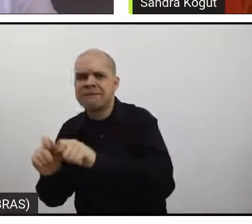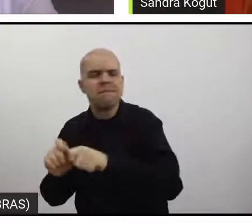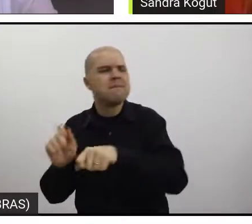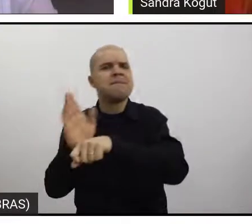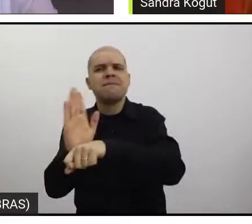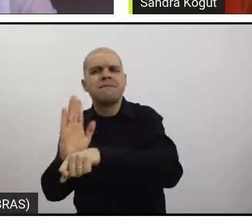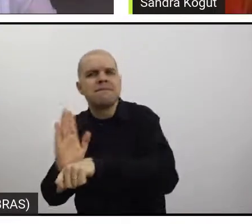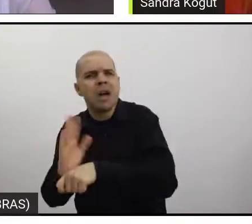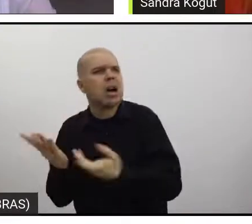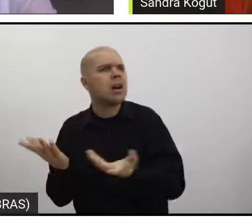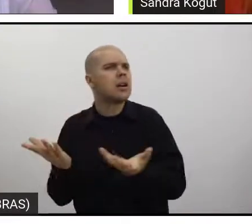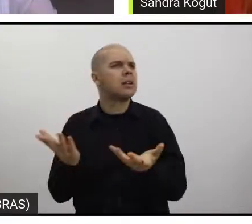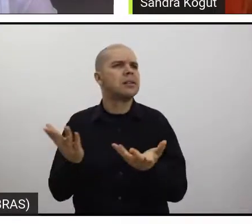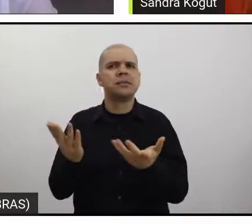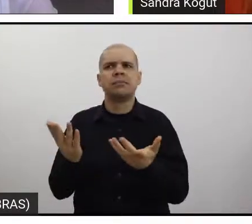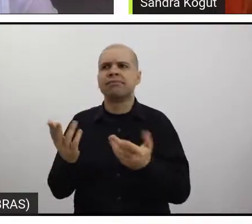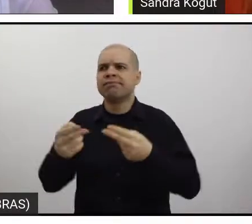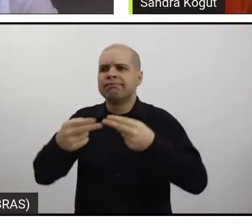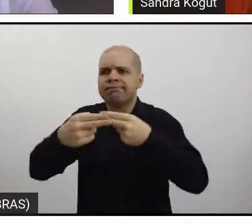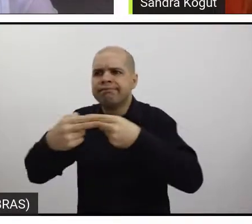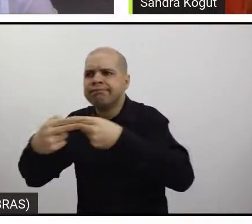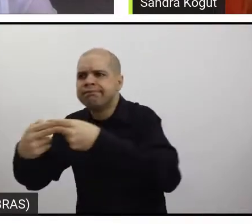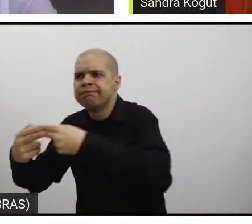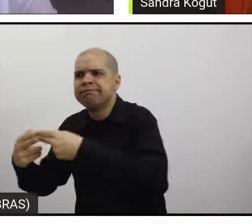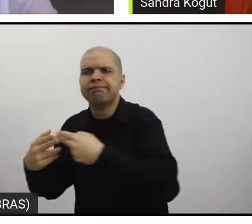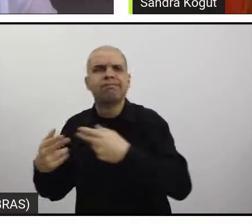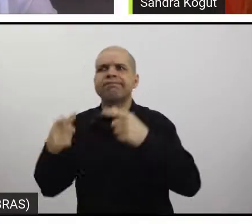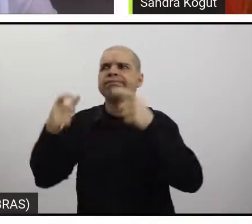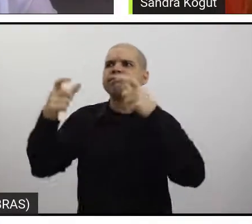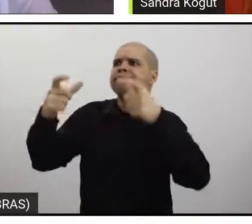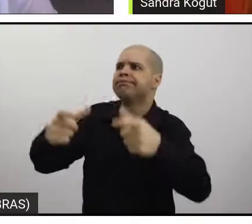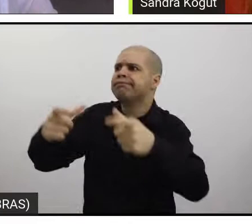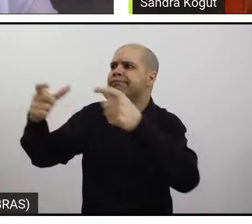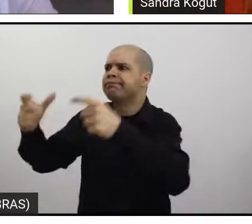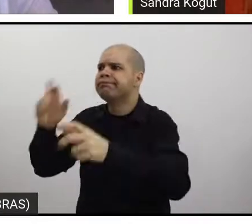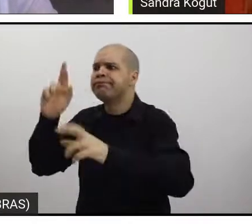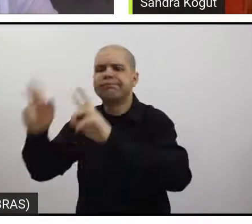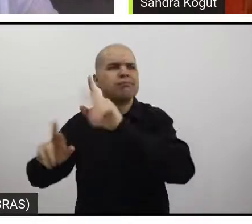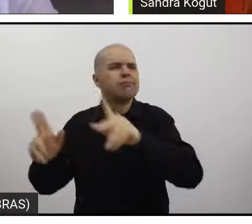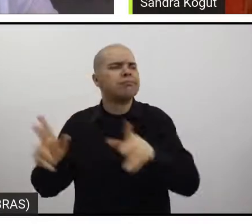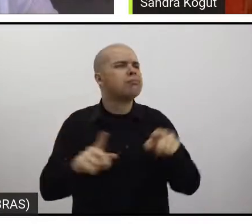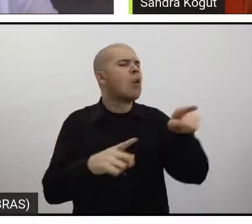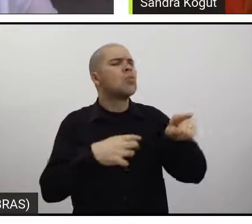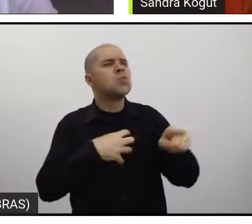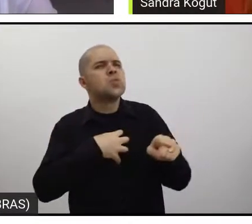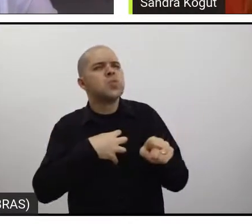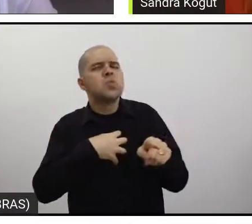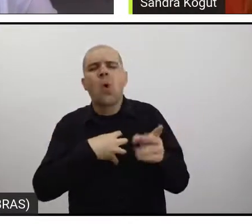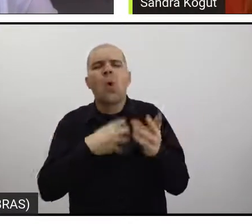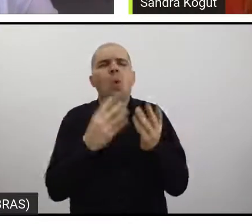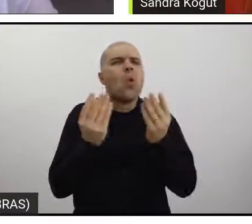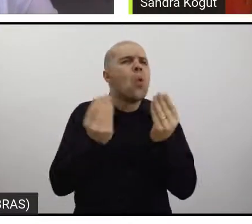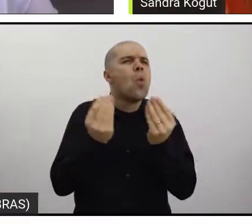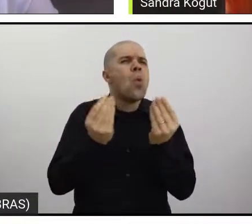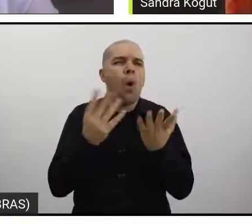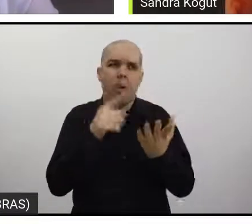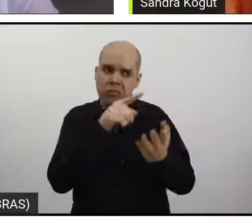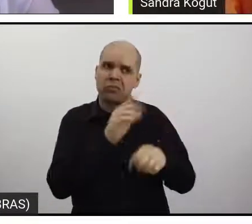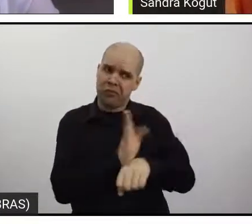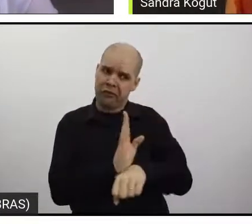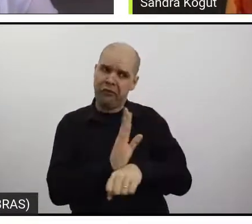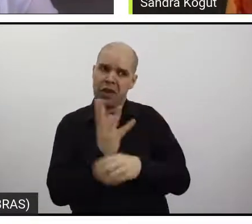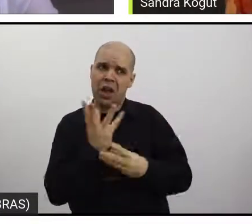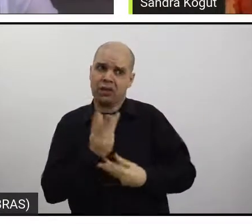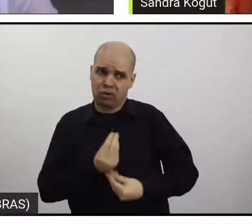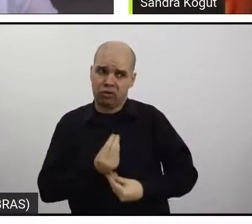trabalho dentro de um outro lugar, assim, como que essa sensação, como um videoartista, assim, né, de